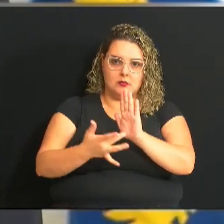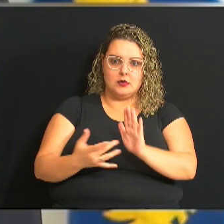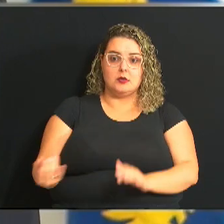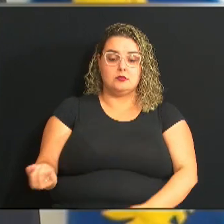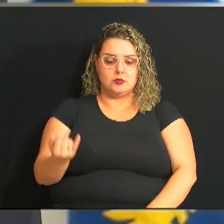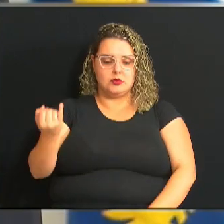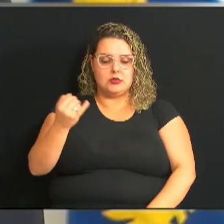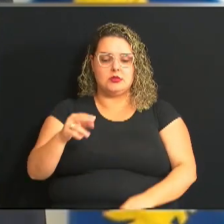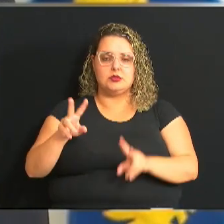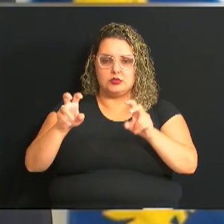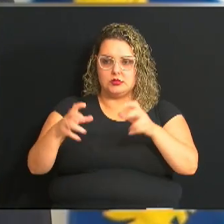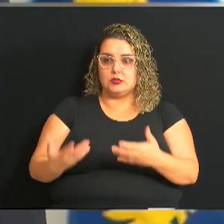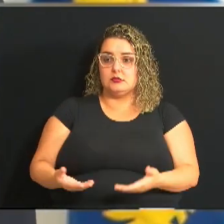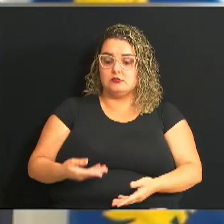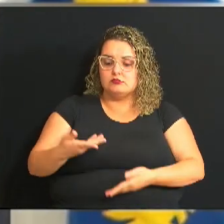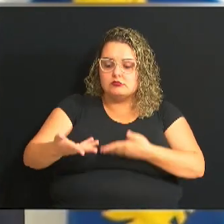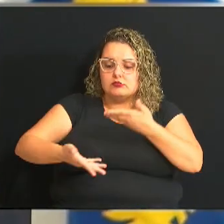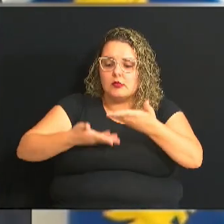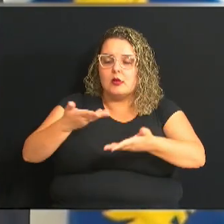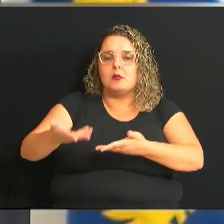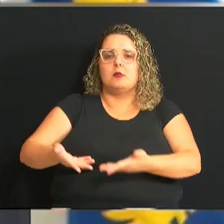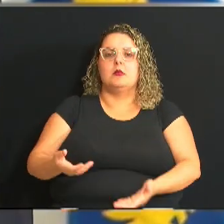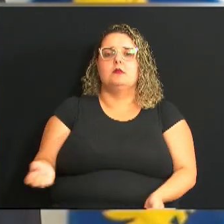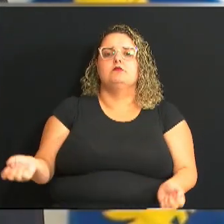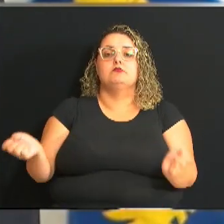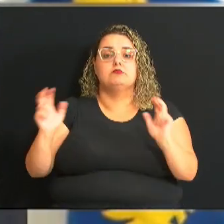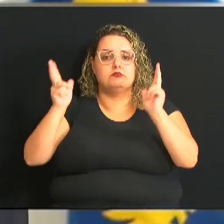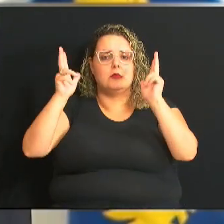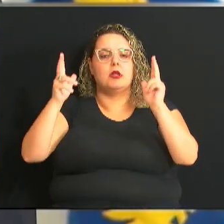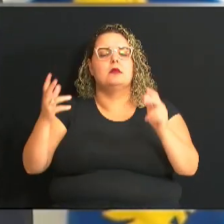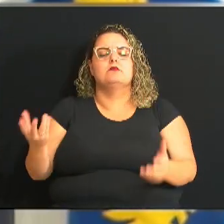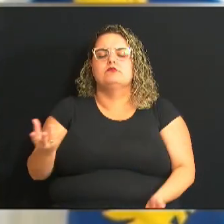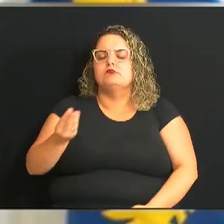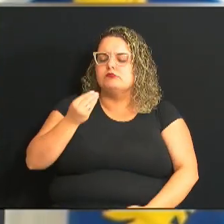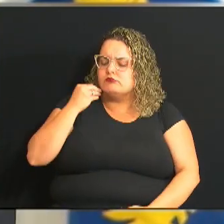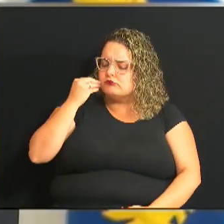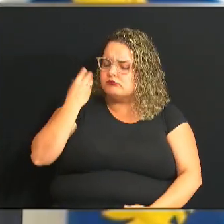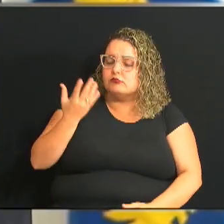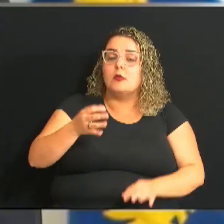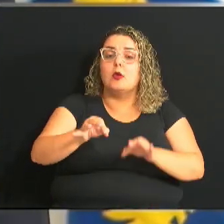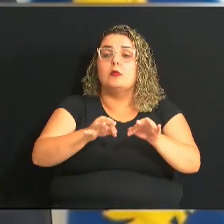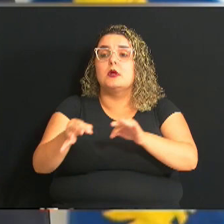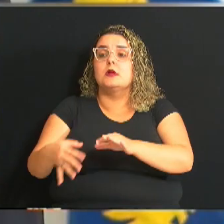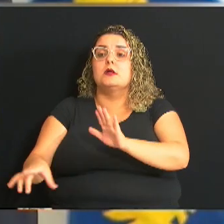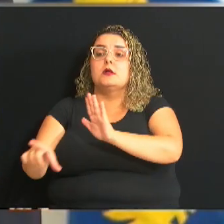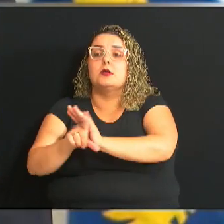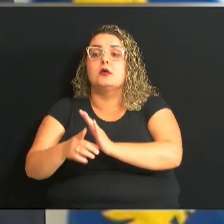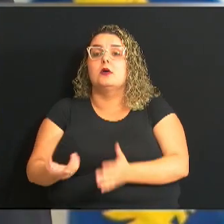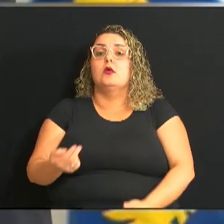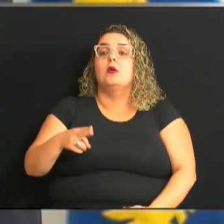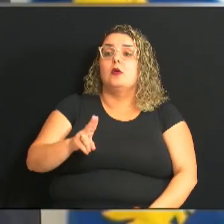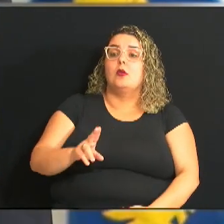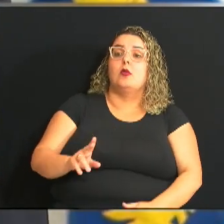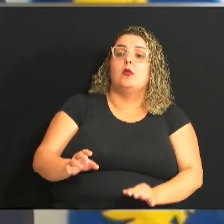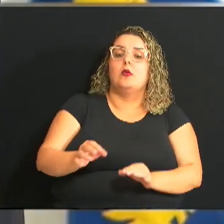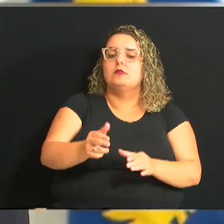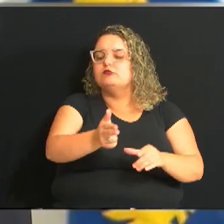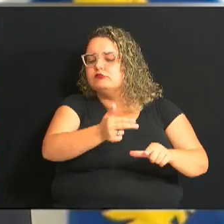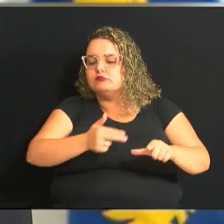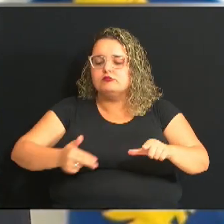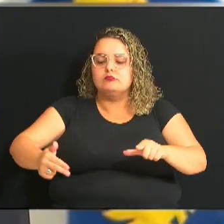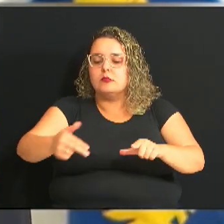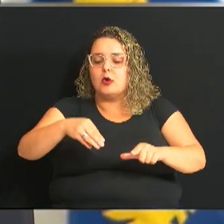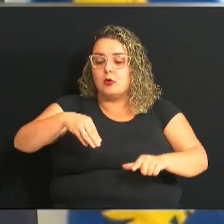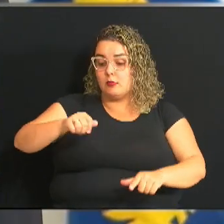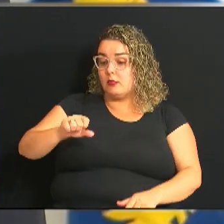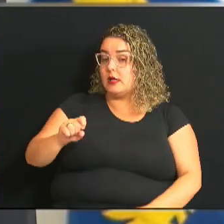toda essa expertise, o que vem primeiro, o planejamento, a legislação, ou o plano, ou o desenho, o master plan, como a